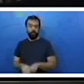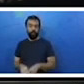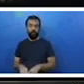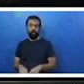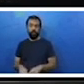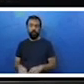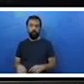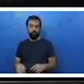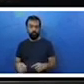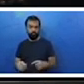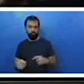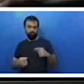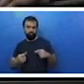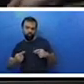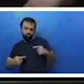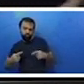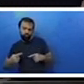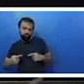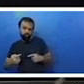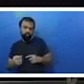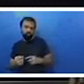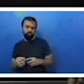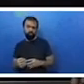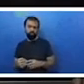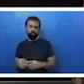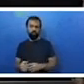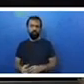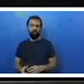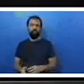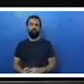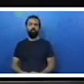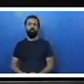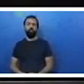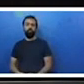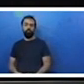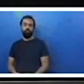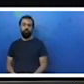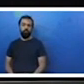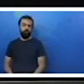falar um pouquinho sobre a polêmica e preconceito sobre essas atividades.